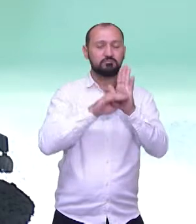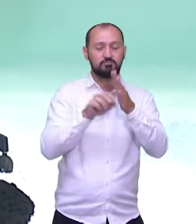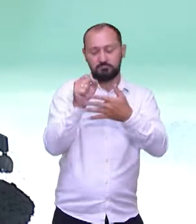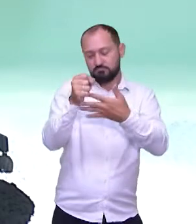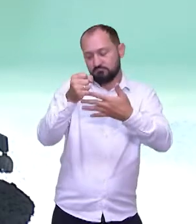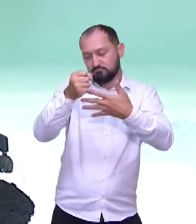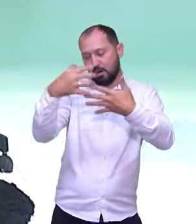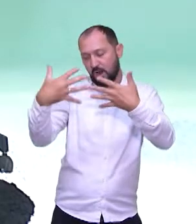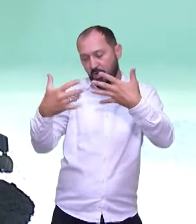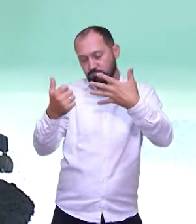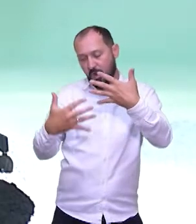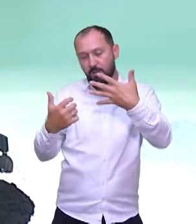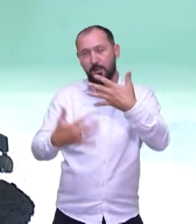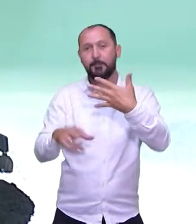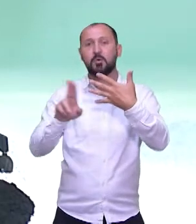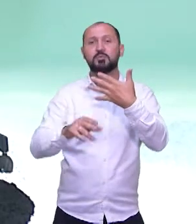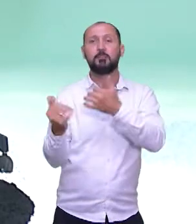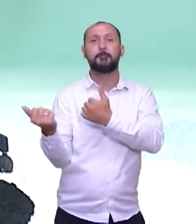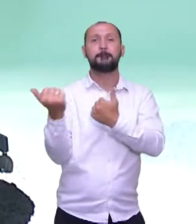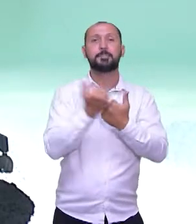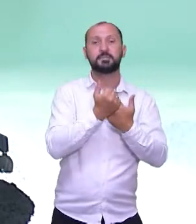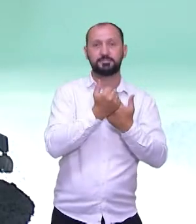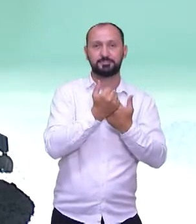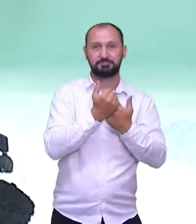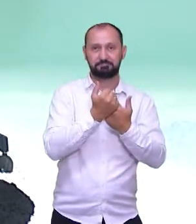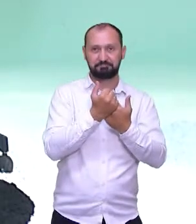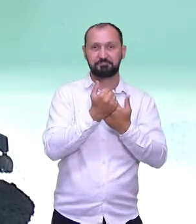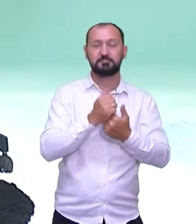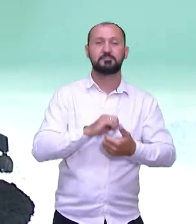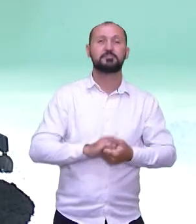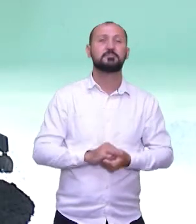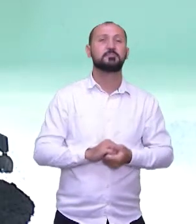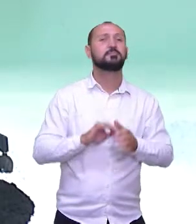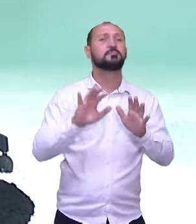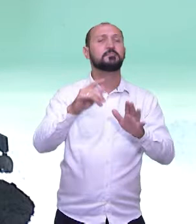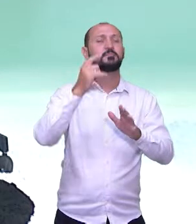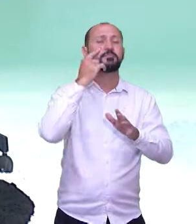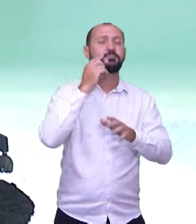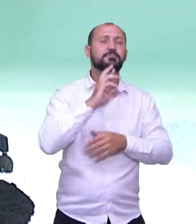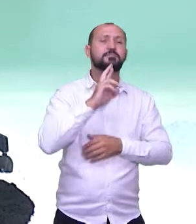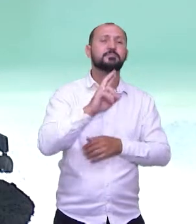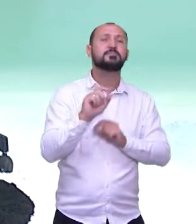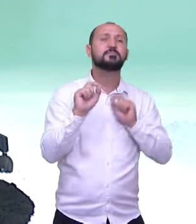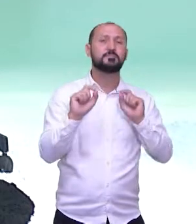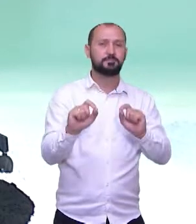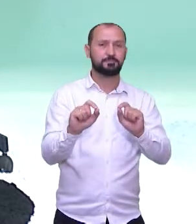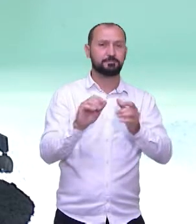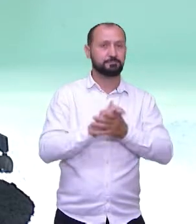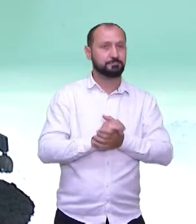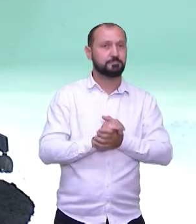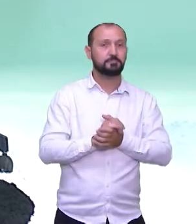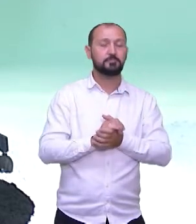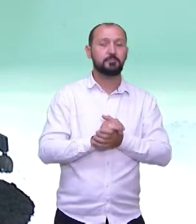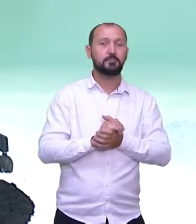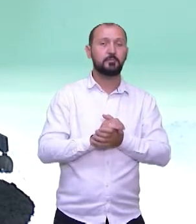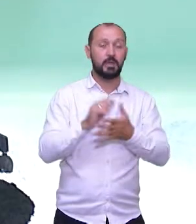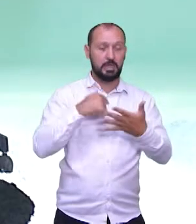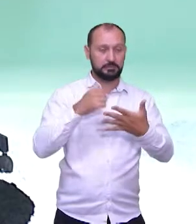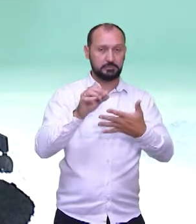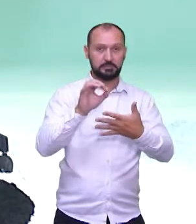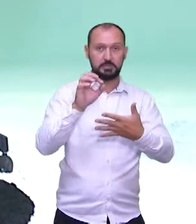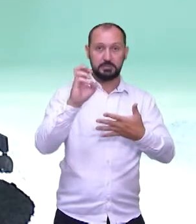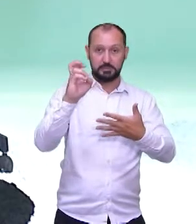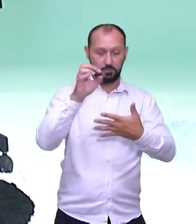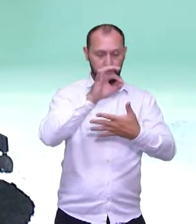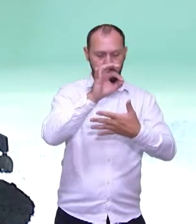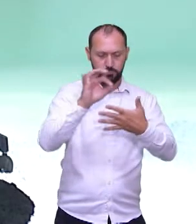segmentos diferentes para ser aplicada essa substituição tributária. Isso resulta em as 5 alíquotas